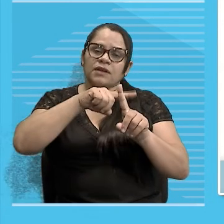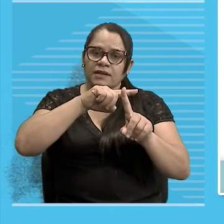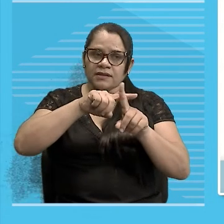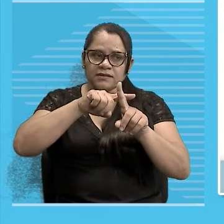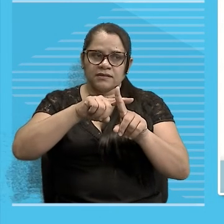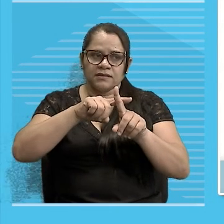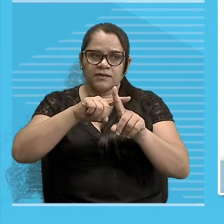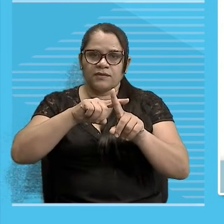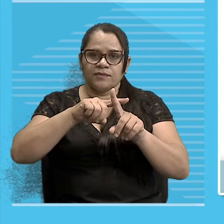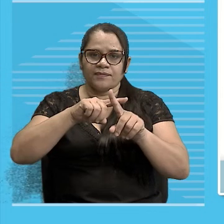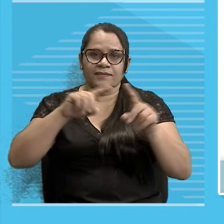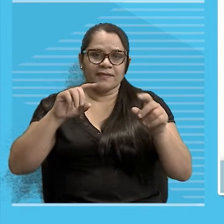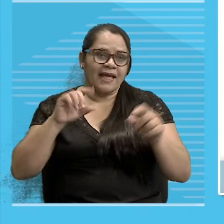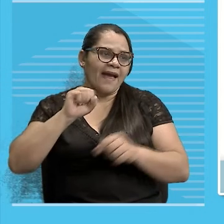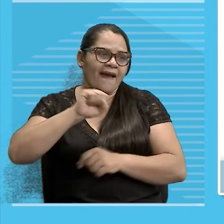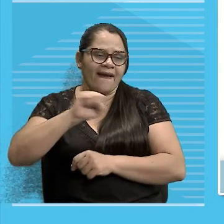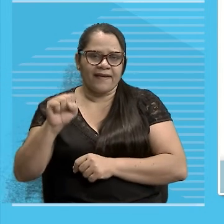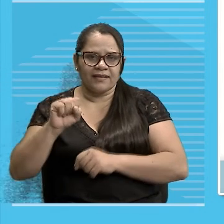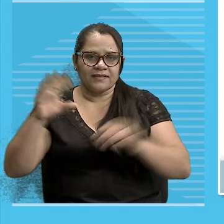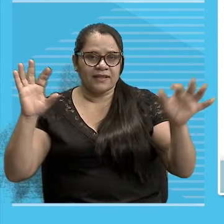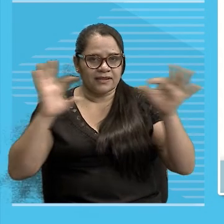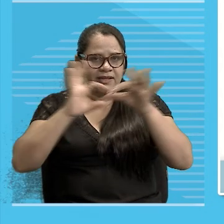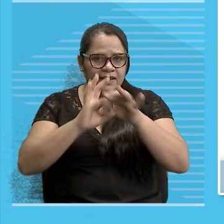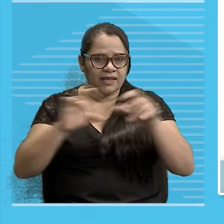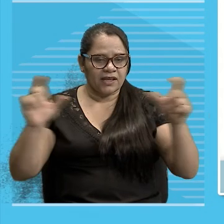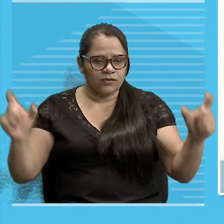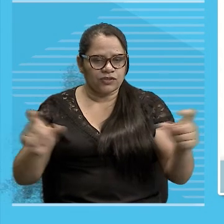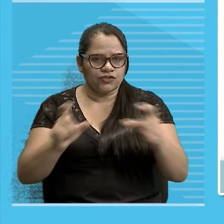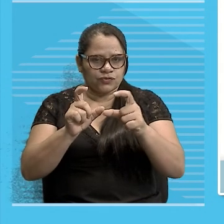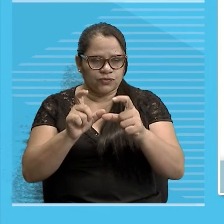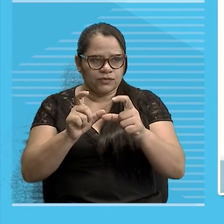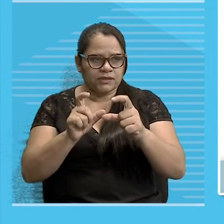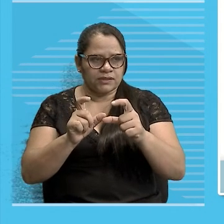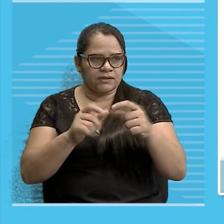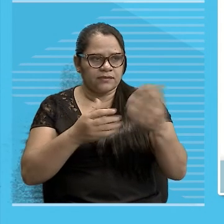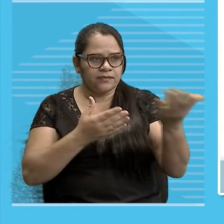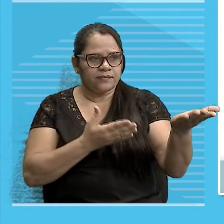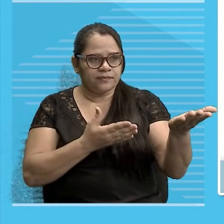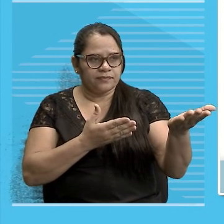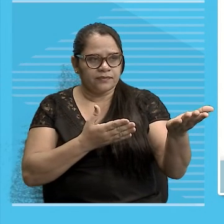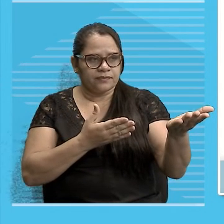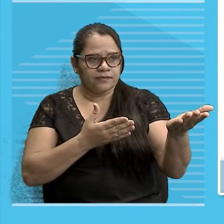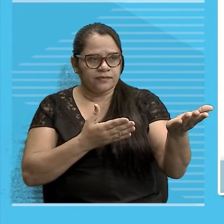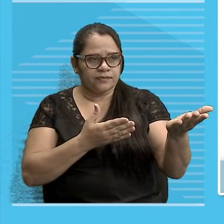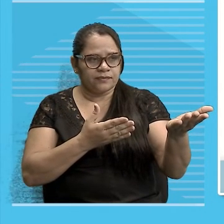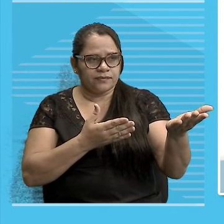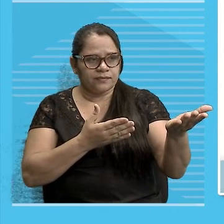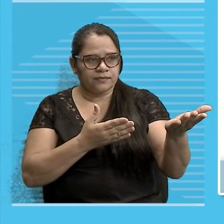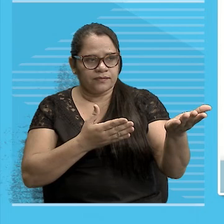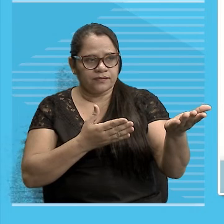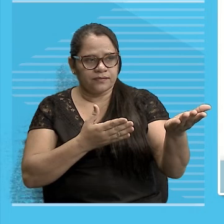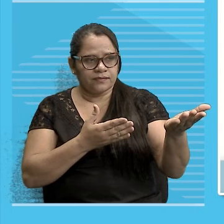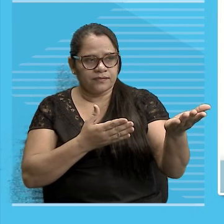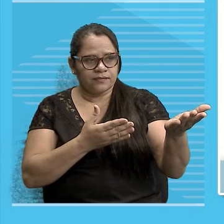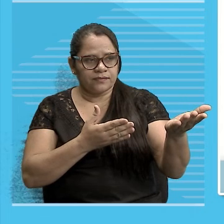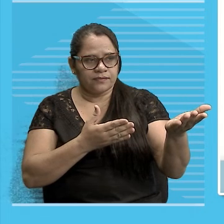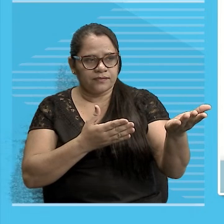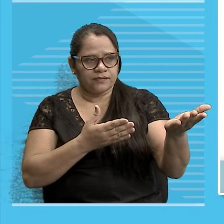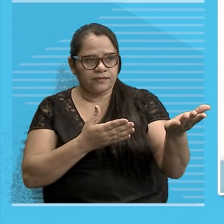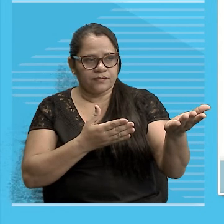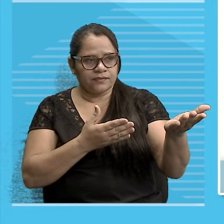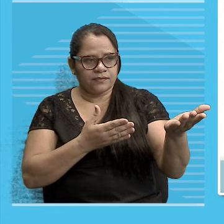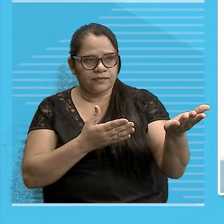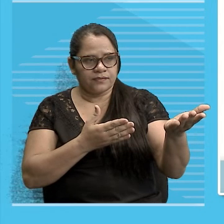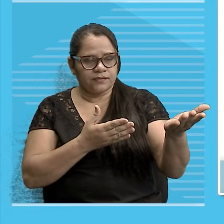Aí Do homem ó Só sobrou isso aqui ó Cadê o H? Foi embora Foi Do lobo ó Só o lobby Entendeu?